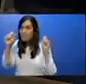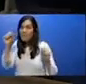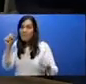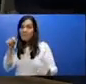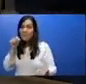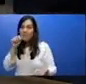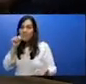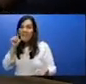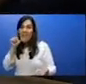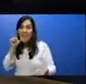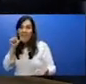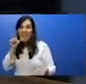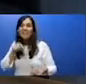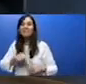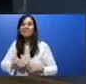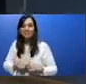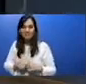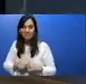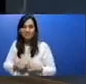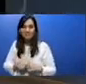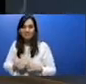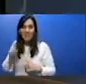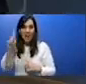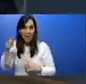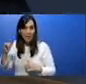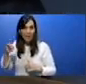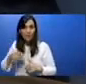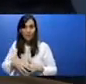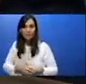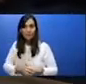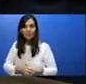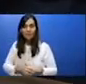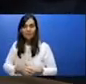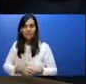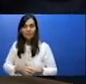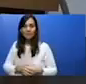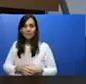Boné, acento agudo.